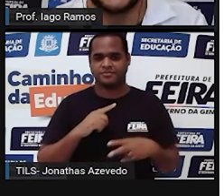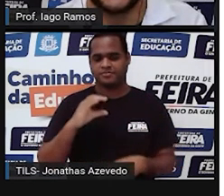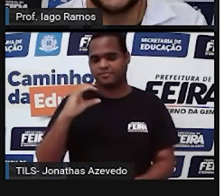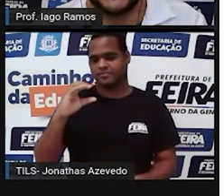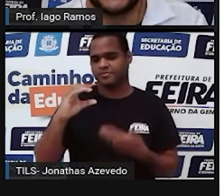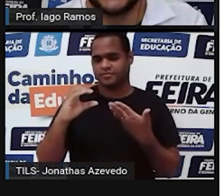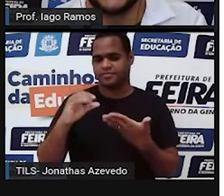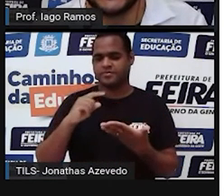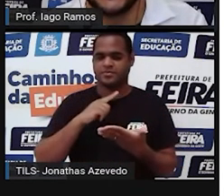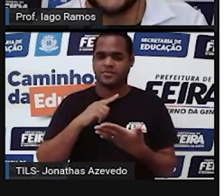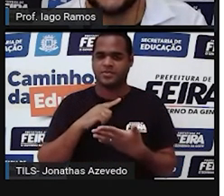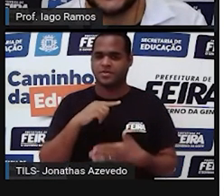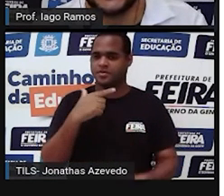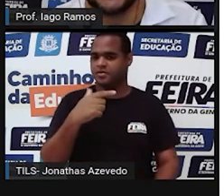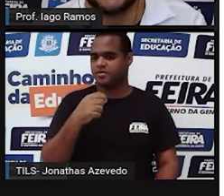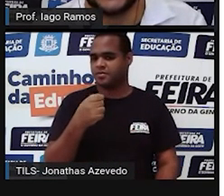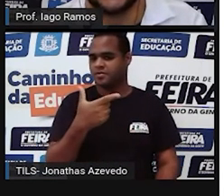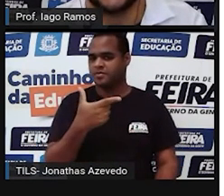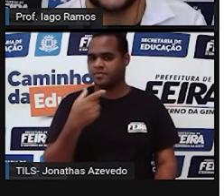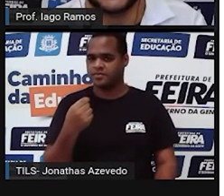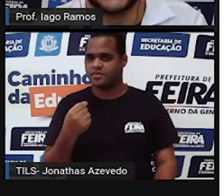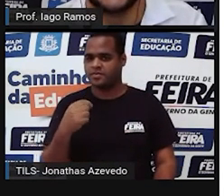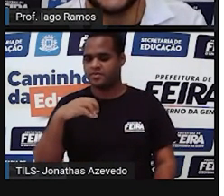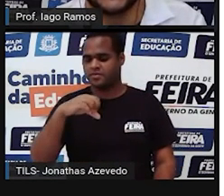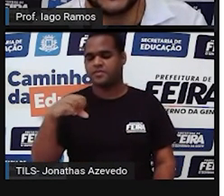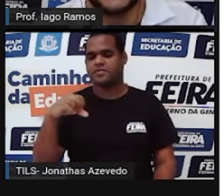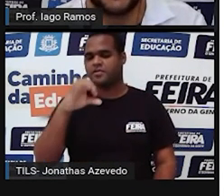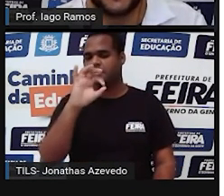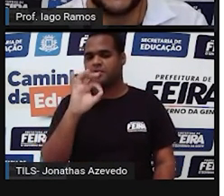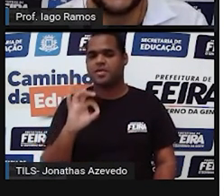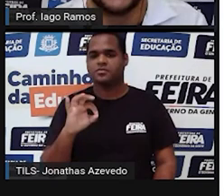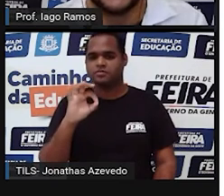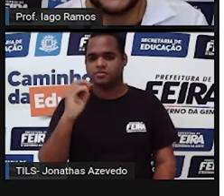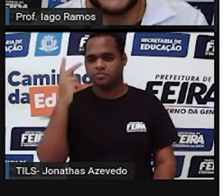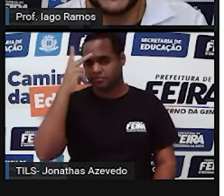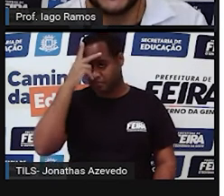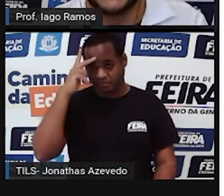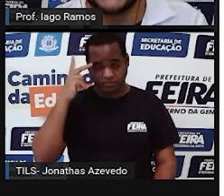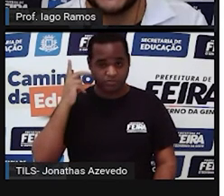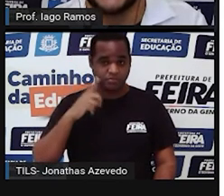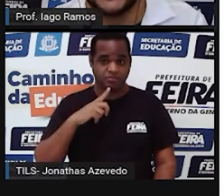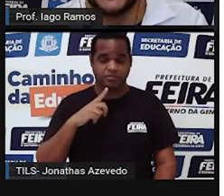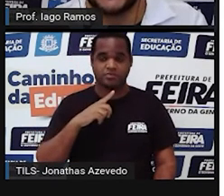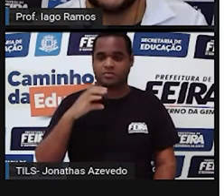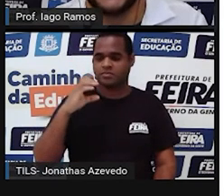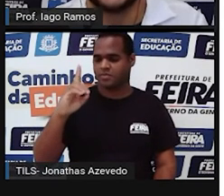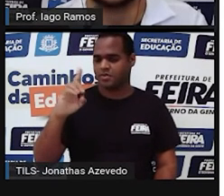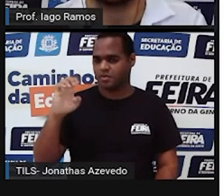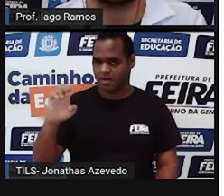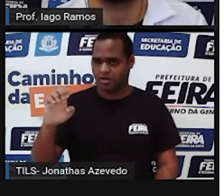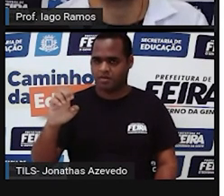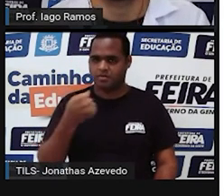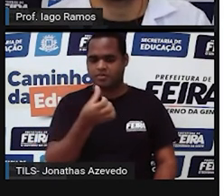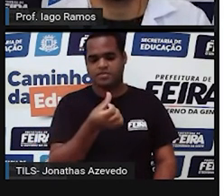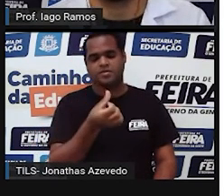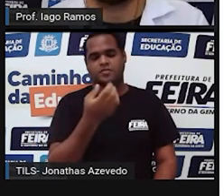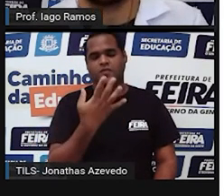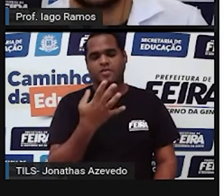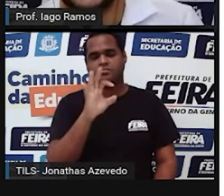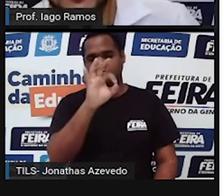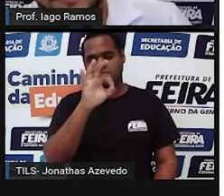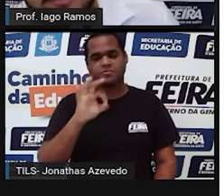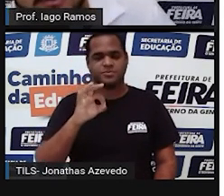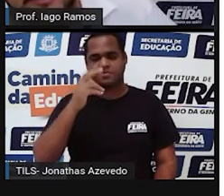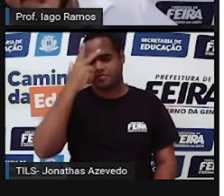a gente tem ali em 2020 99% das pessoas, e a classe D é apenas